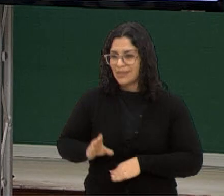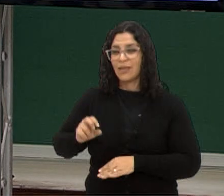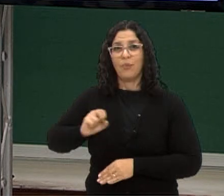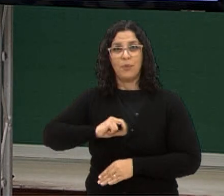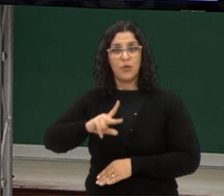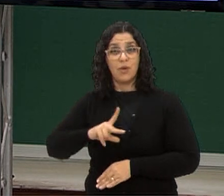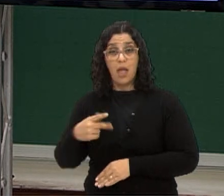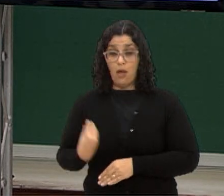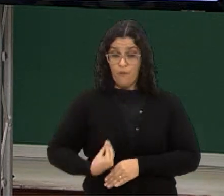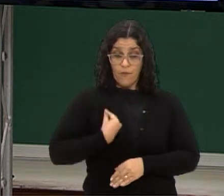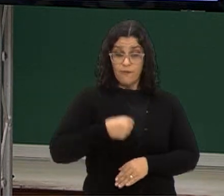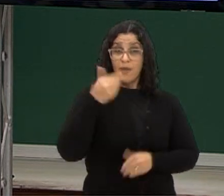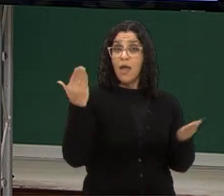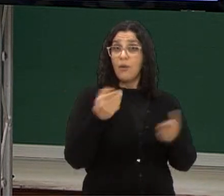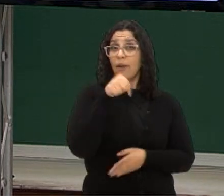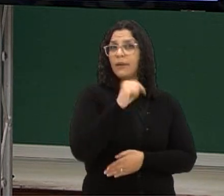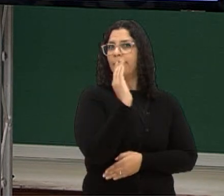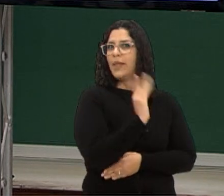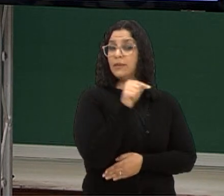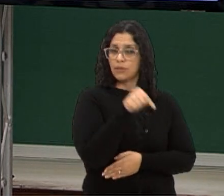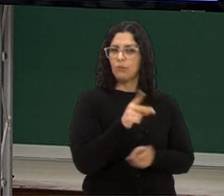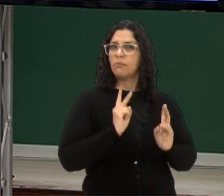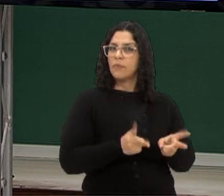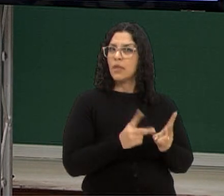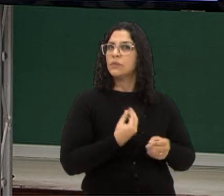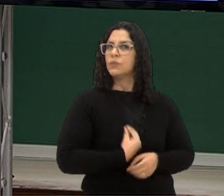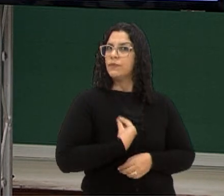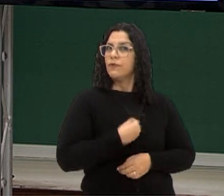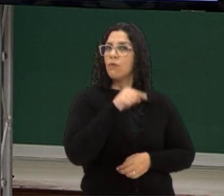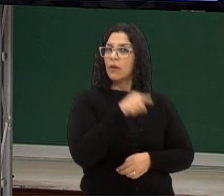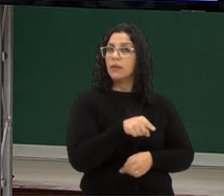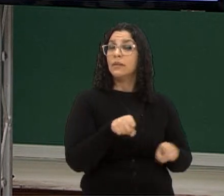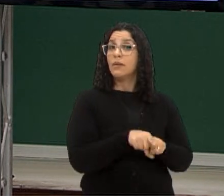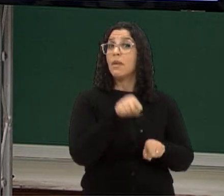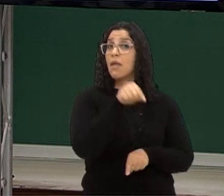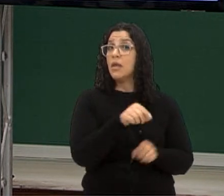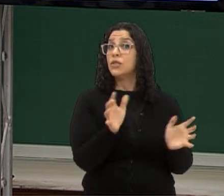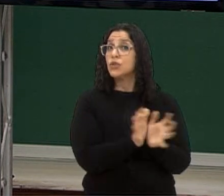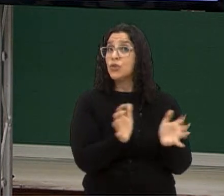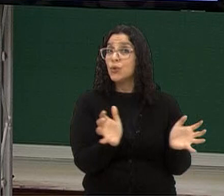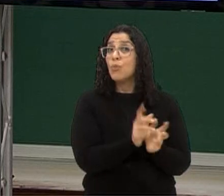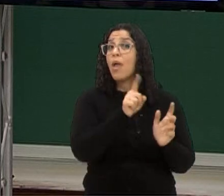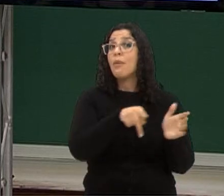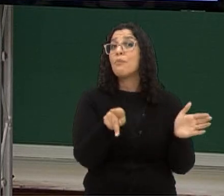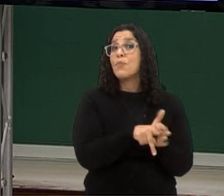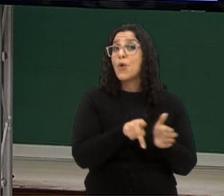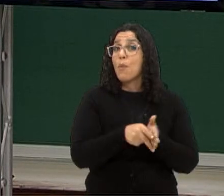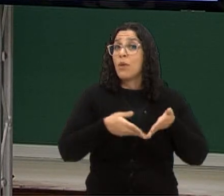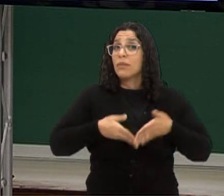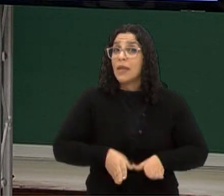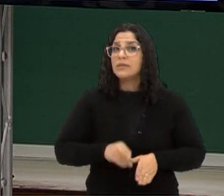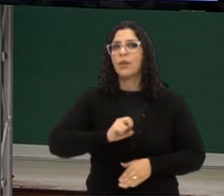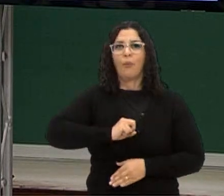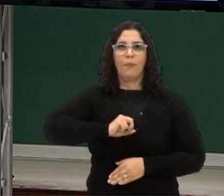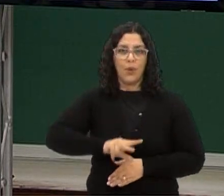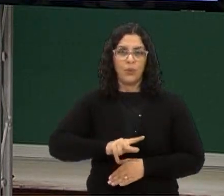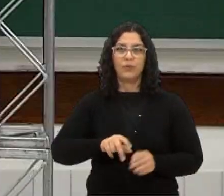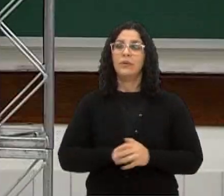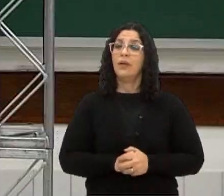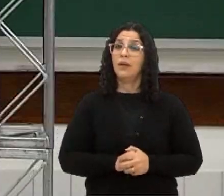esses portugueses, mesmo vivendo aqui, eles são portugueses, ou seja, o que significa